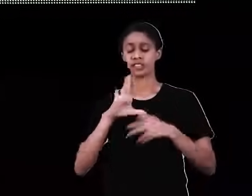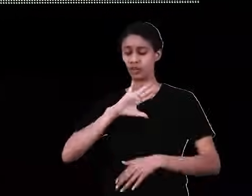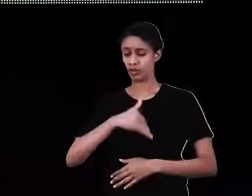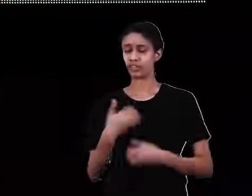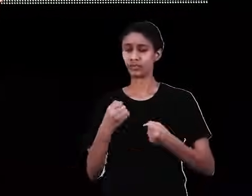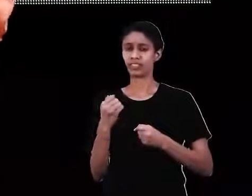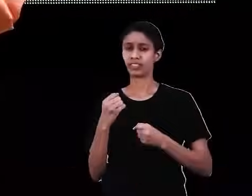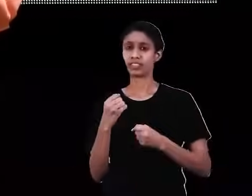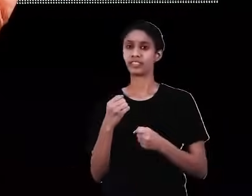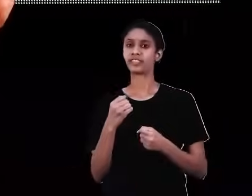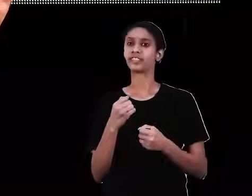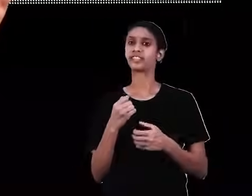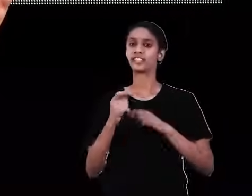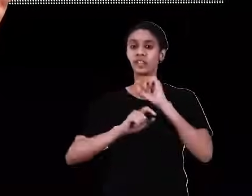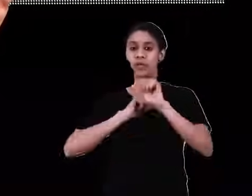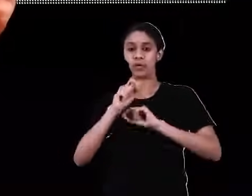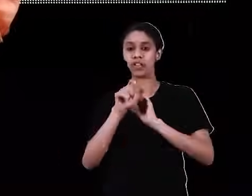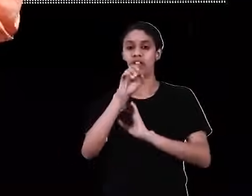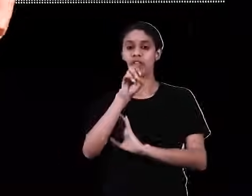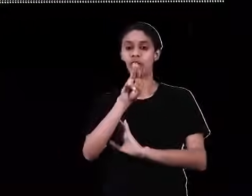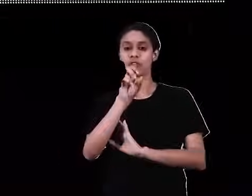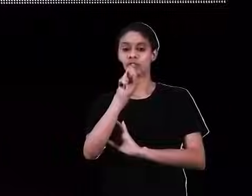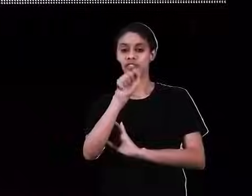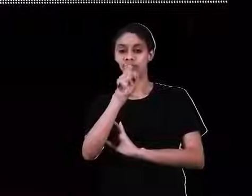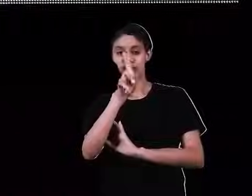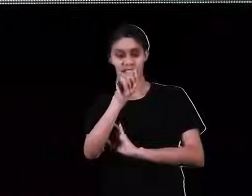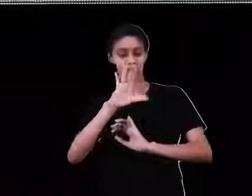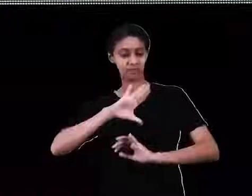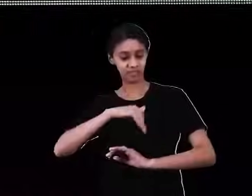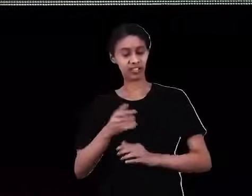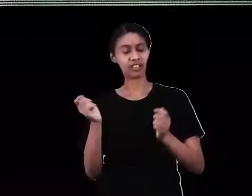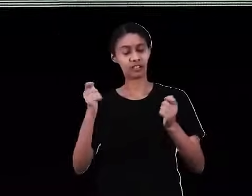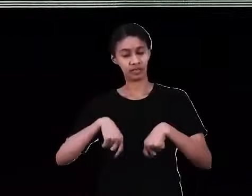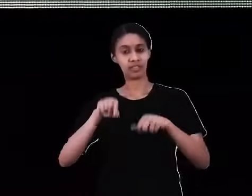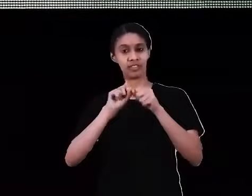conchinha de ousadia. É a ousadia que vai nos fazer vencer a guerra.